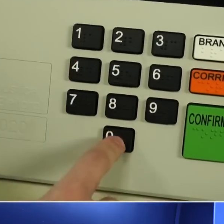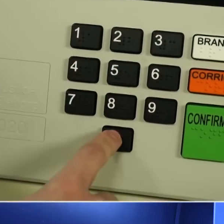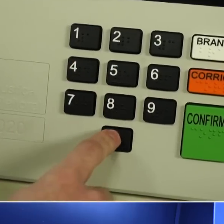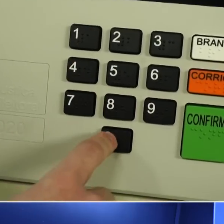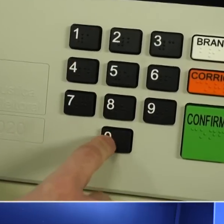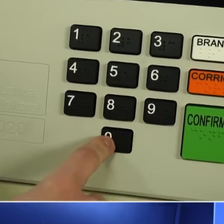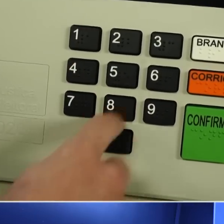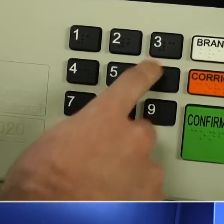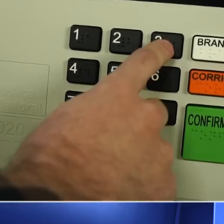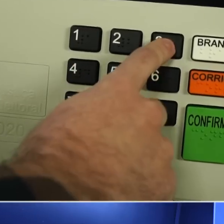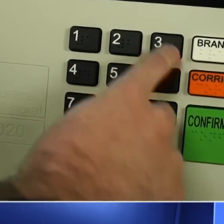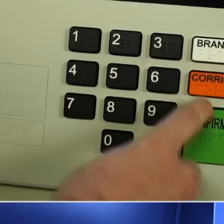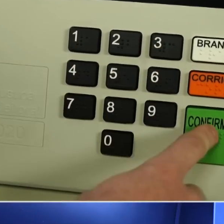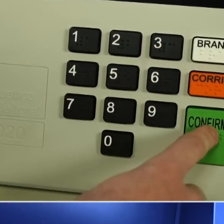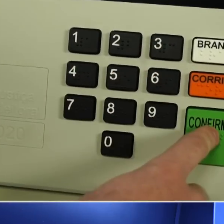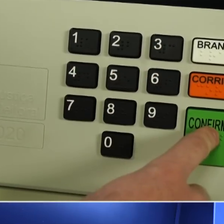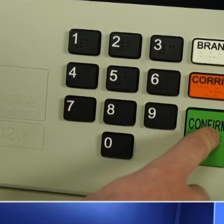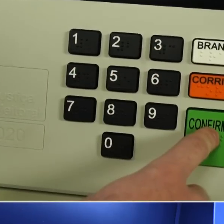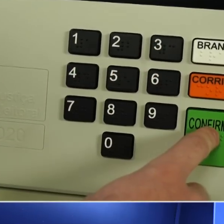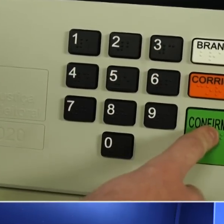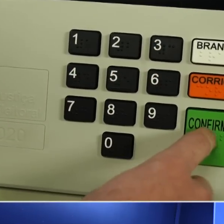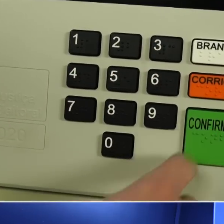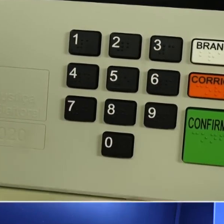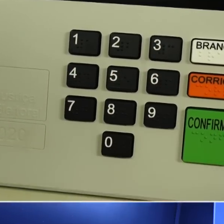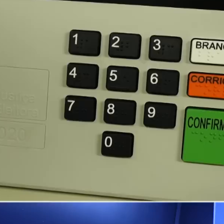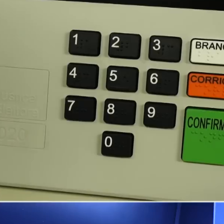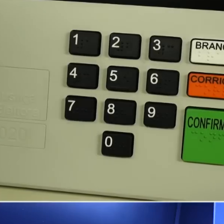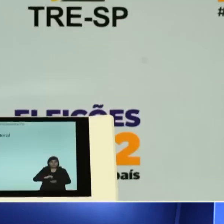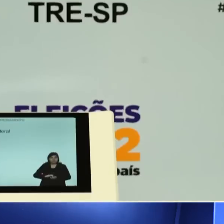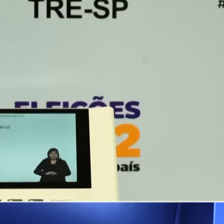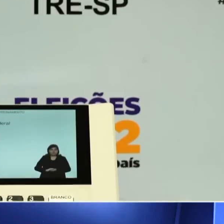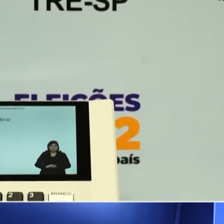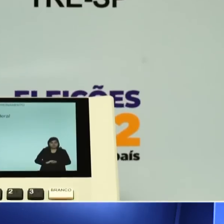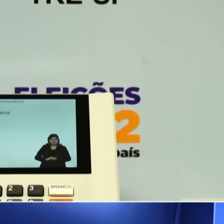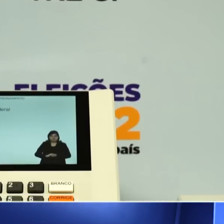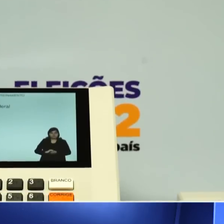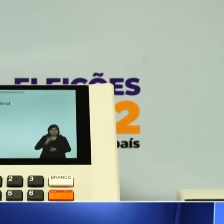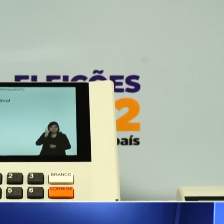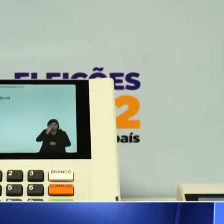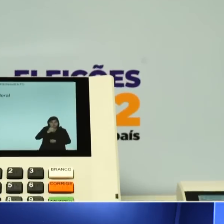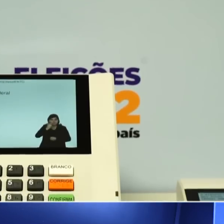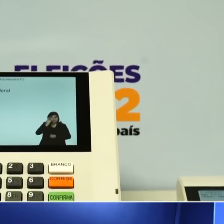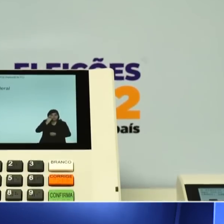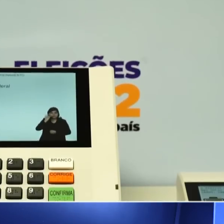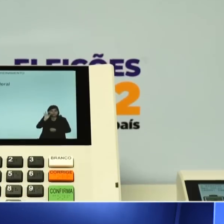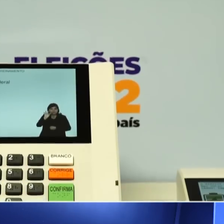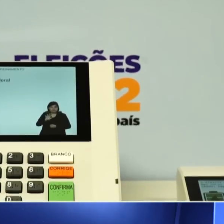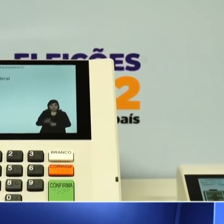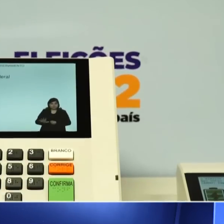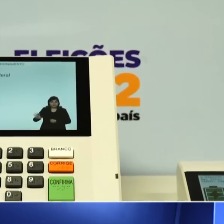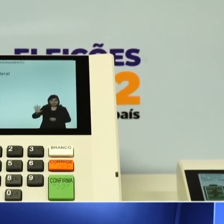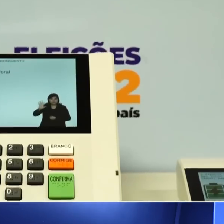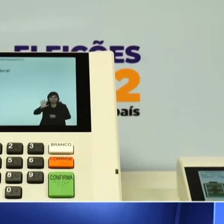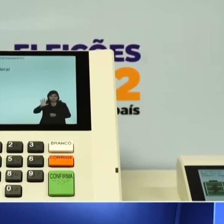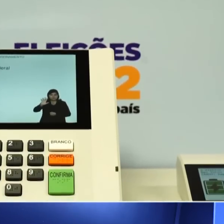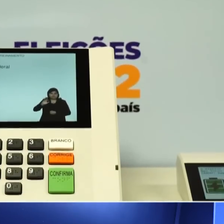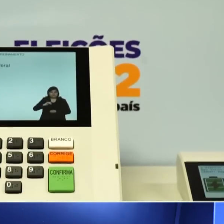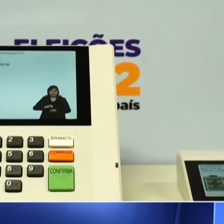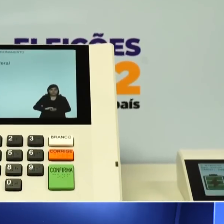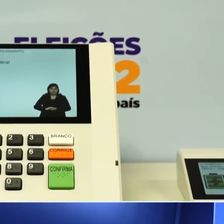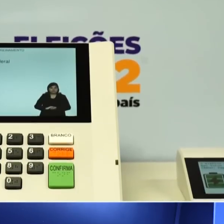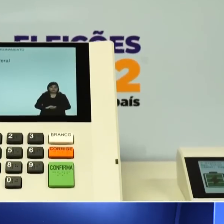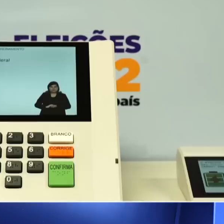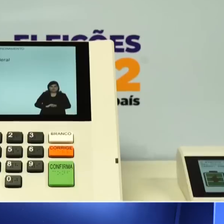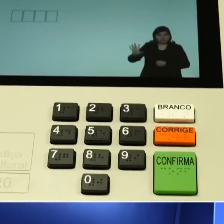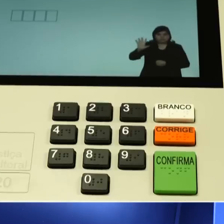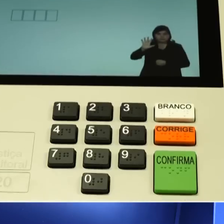vinculação política, isso também pode ser compreendido como a boca de urna. Ô ministro, e quando a gente fala dos locais que tem lei